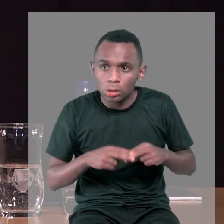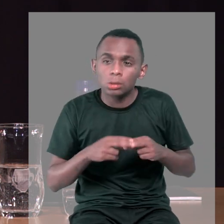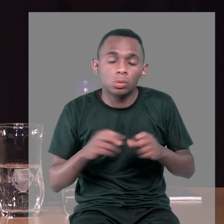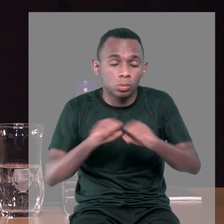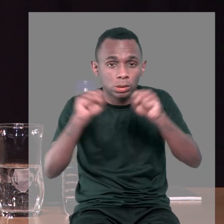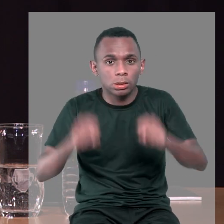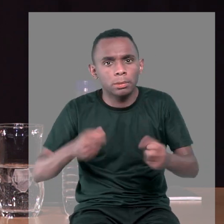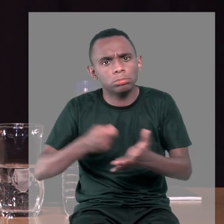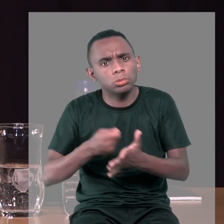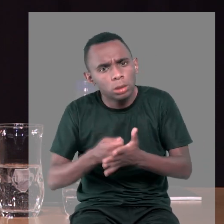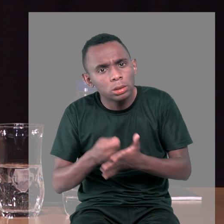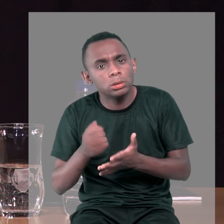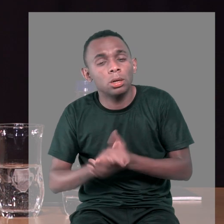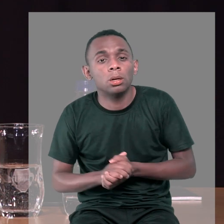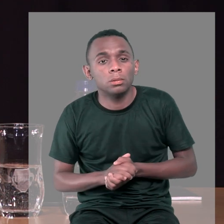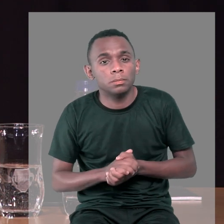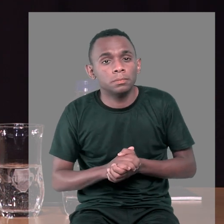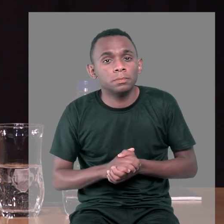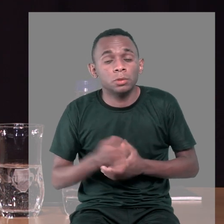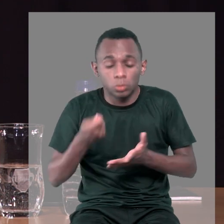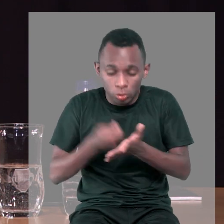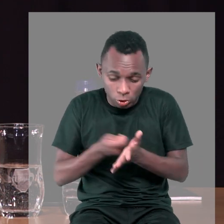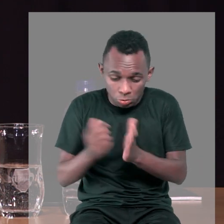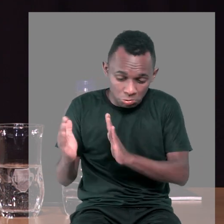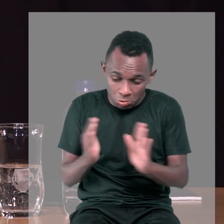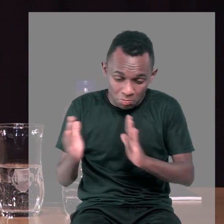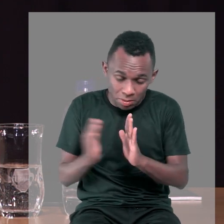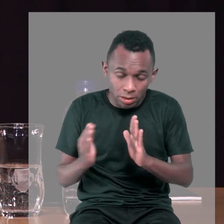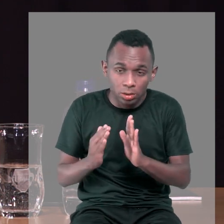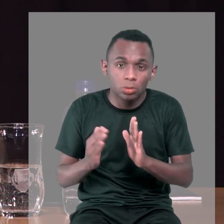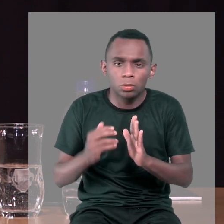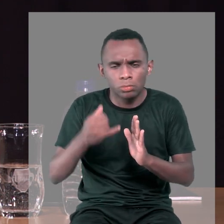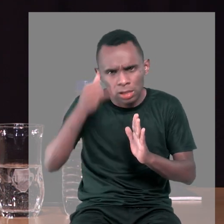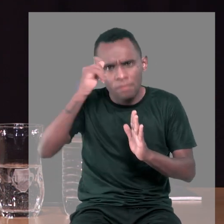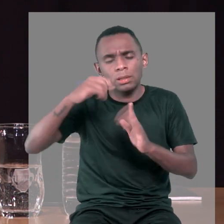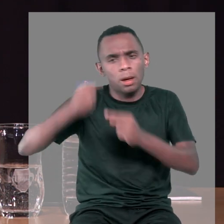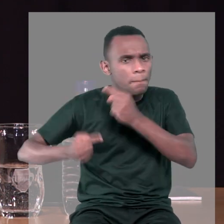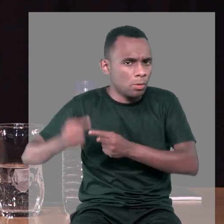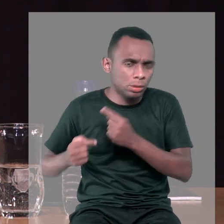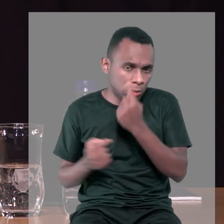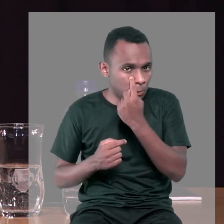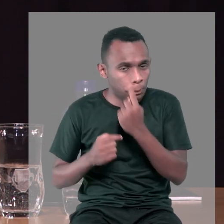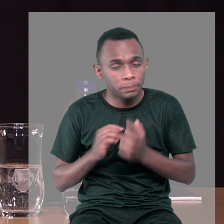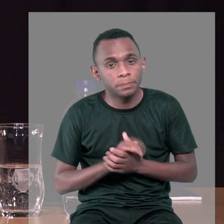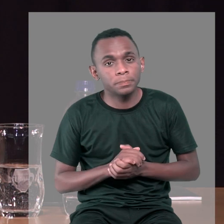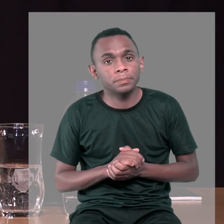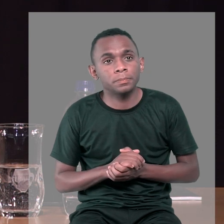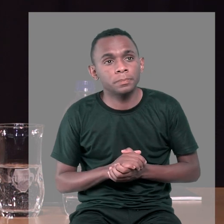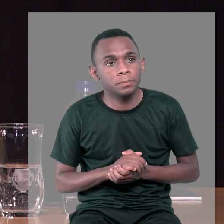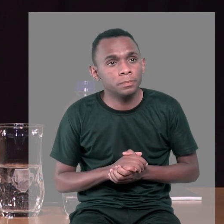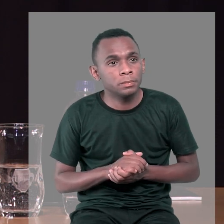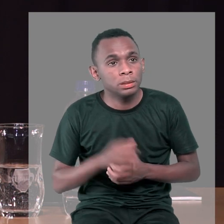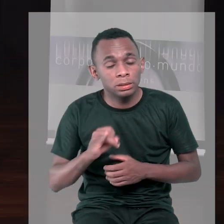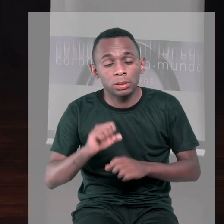implementado em uma sociedade de massa, se essa é uma de suas condições de possibilidade, o sistema totalitário, ele